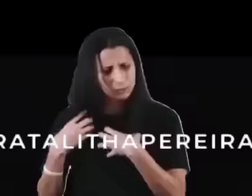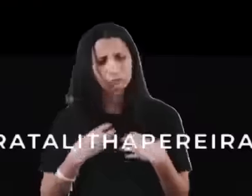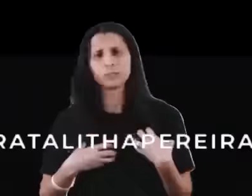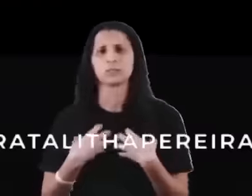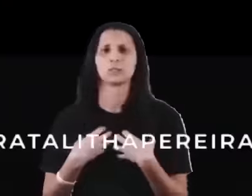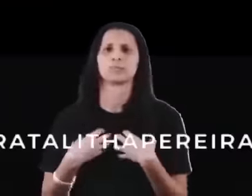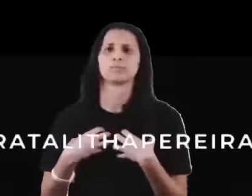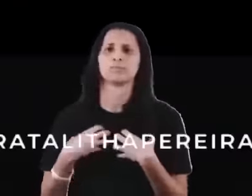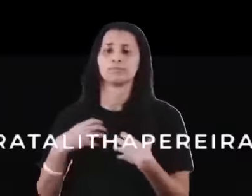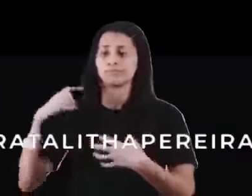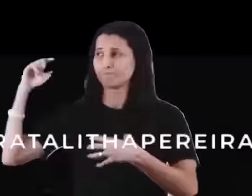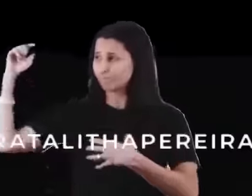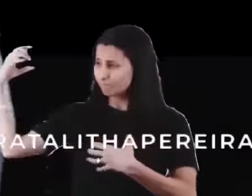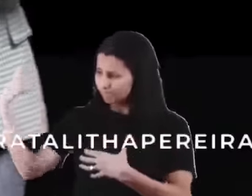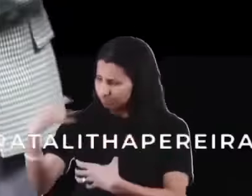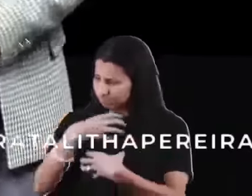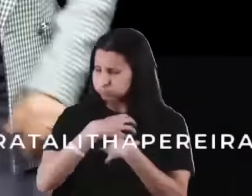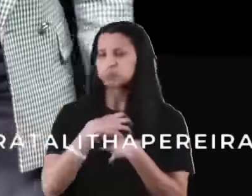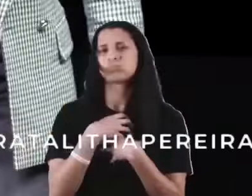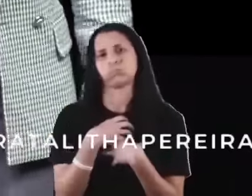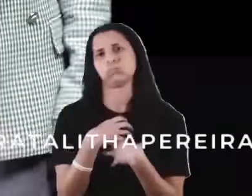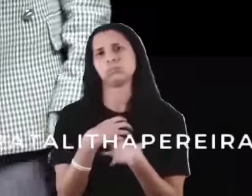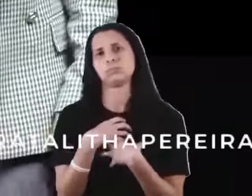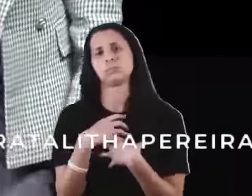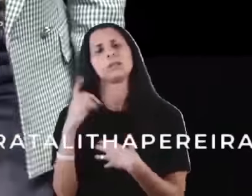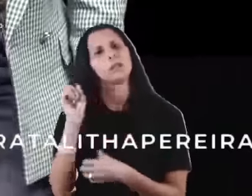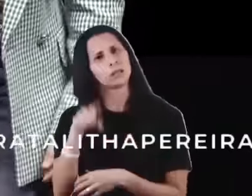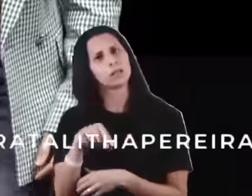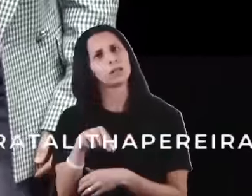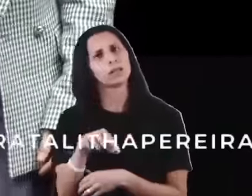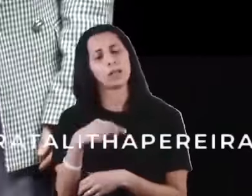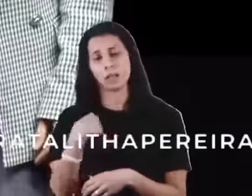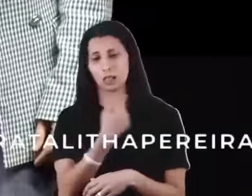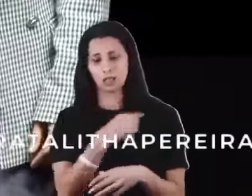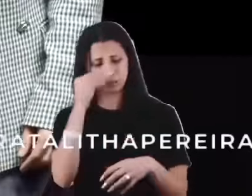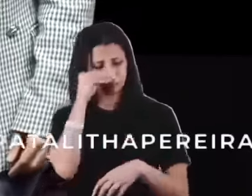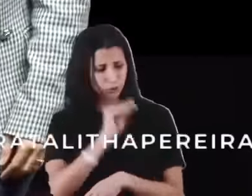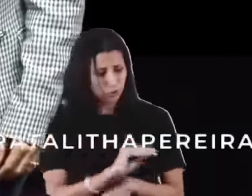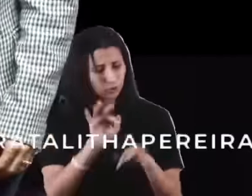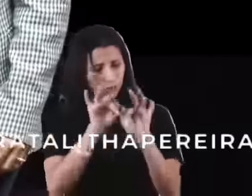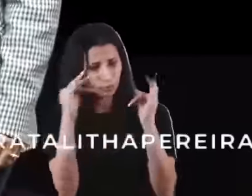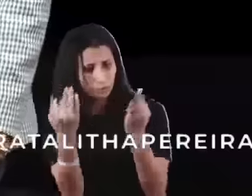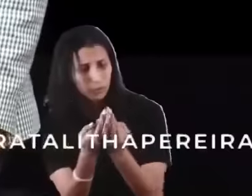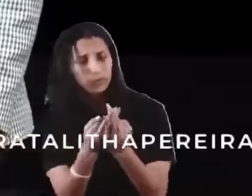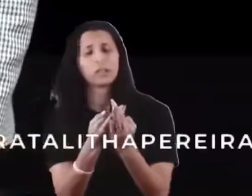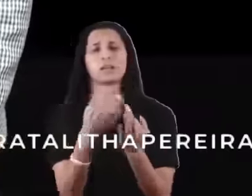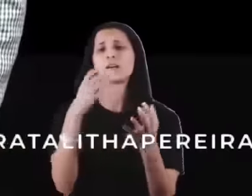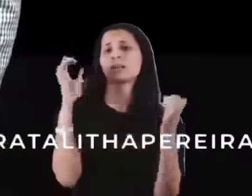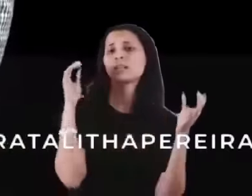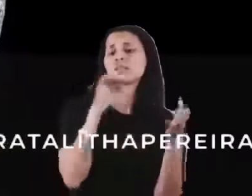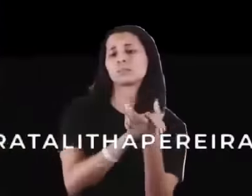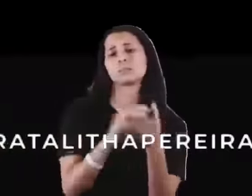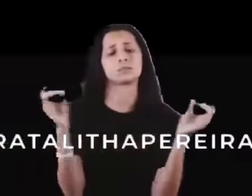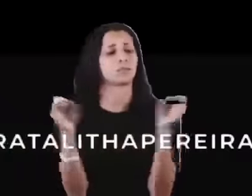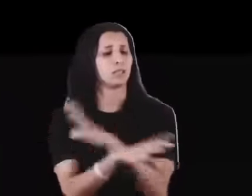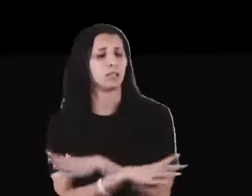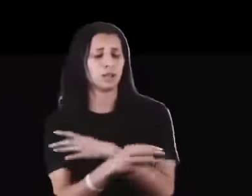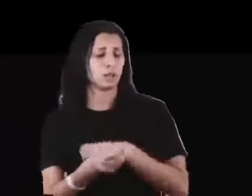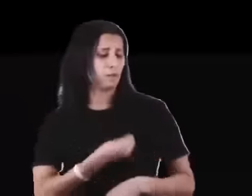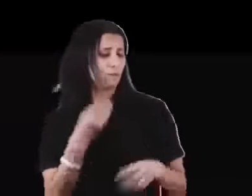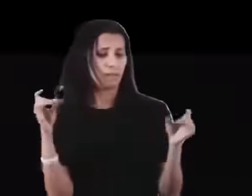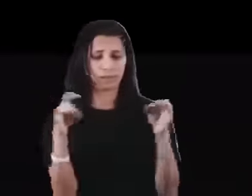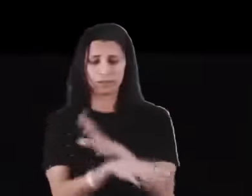nosso ouvido é uma é Desisti da família já não tem mais jeito acaba com esse casamento acaba com sua vida